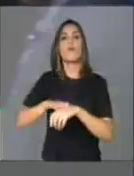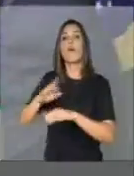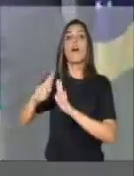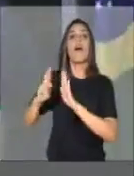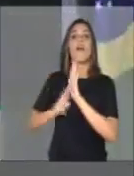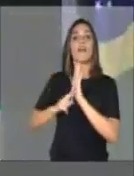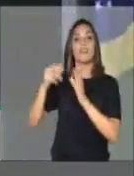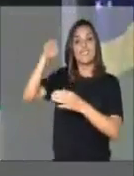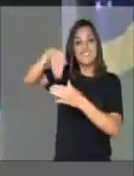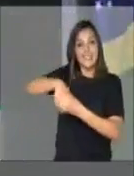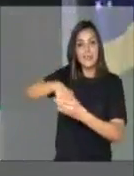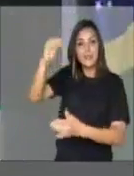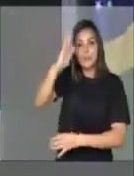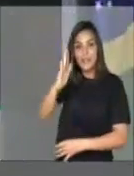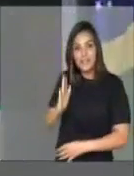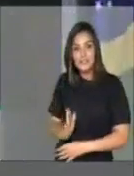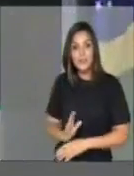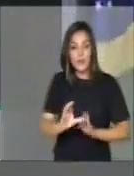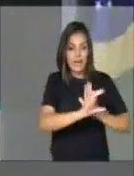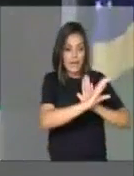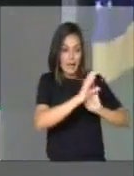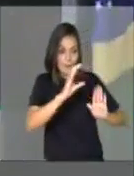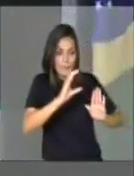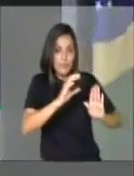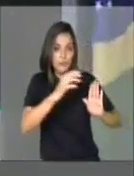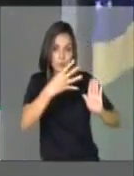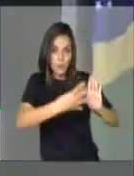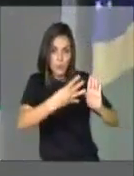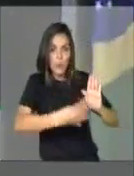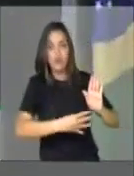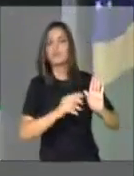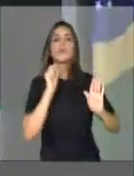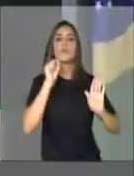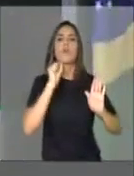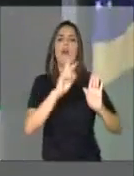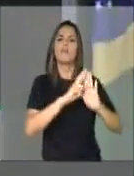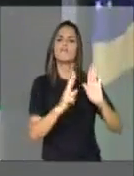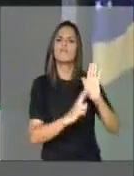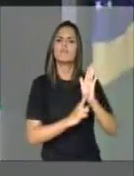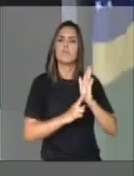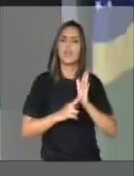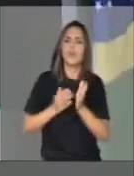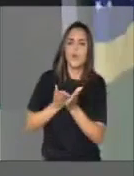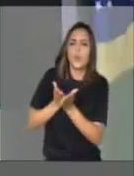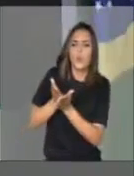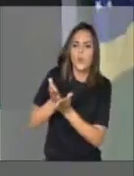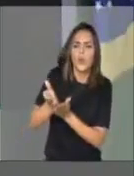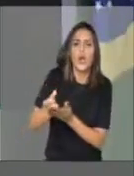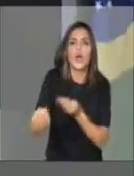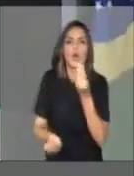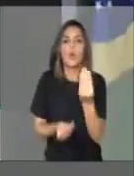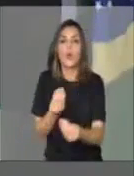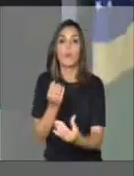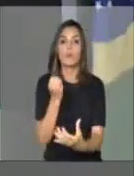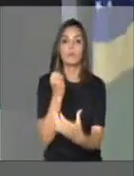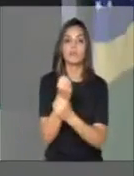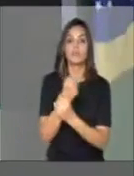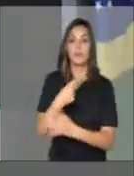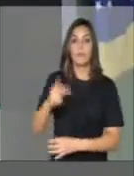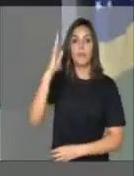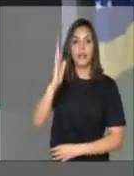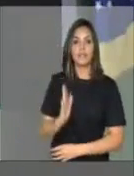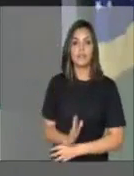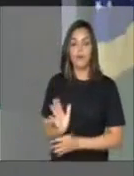designações nacionais. Neste capítulo 4º, pretende disciplinar procedimento destinado a assegurar que o